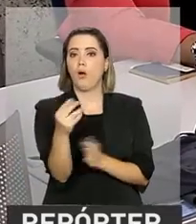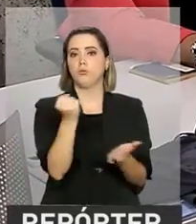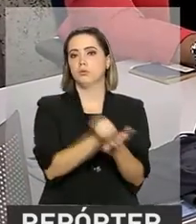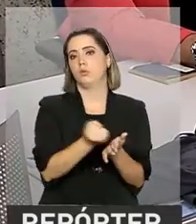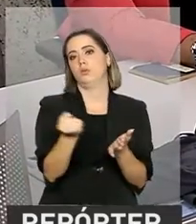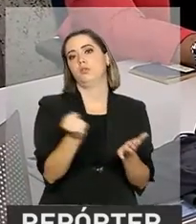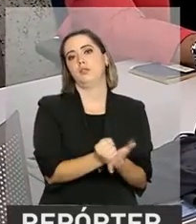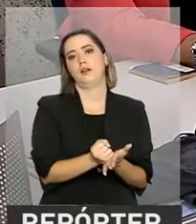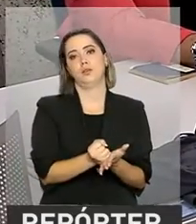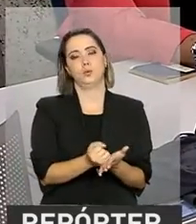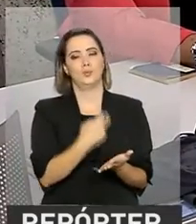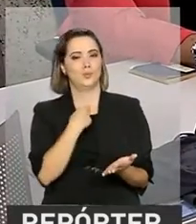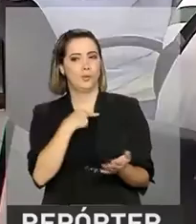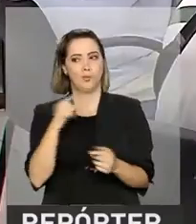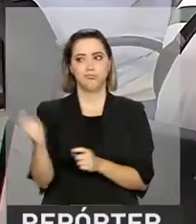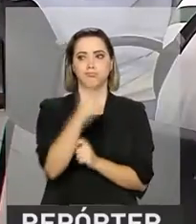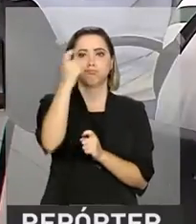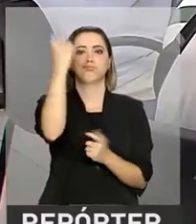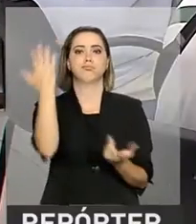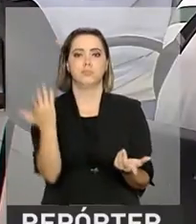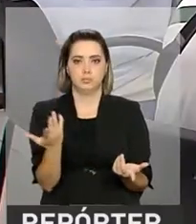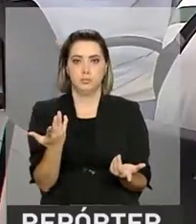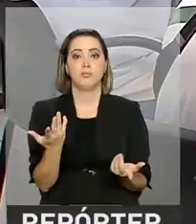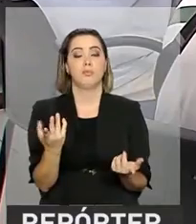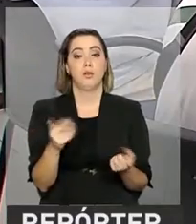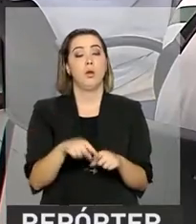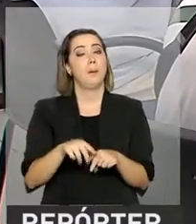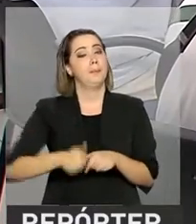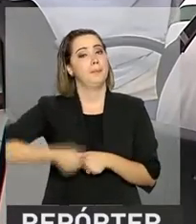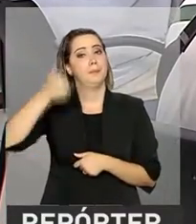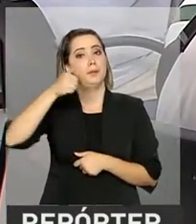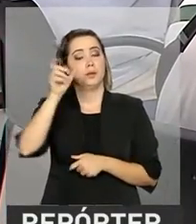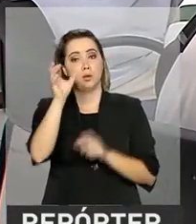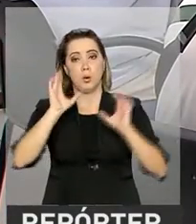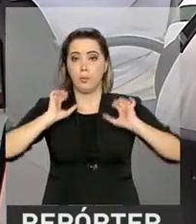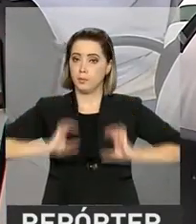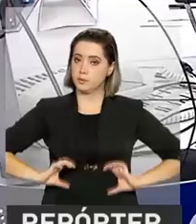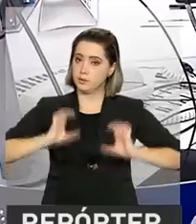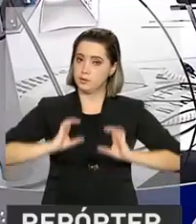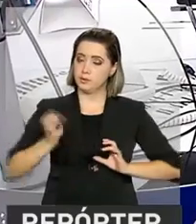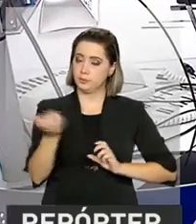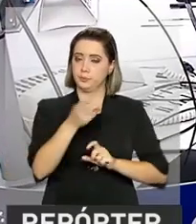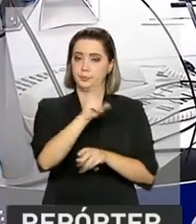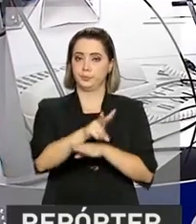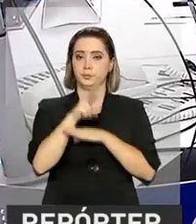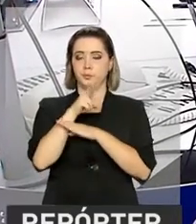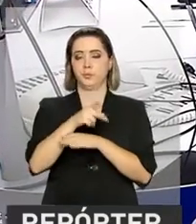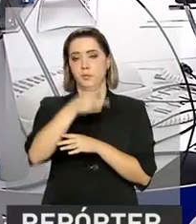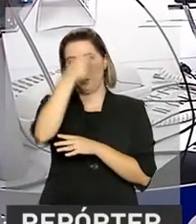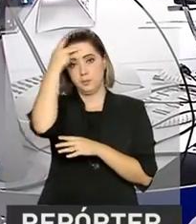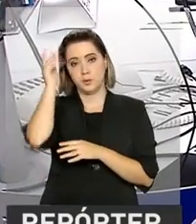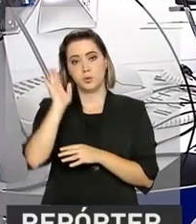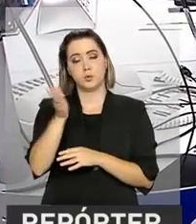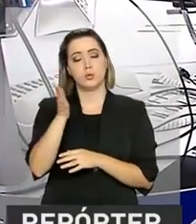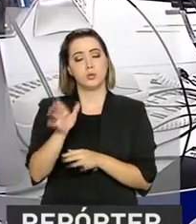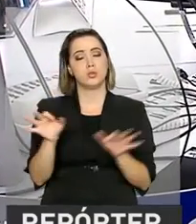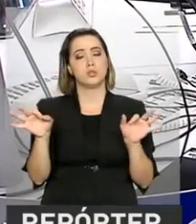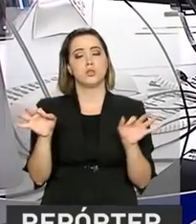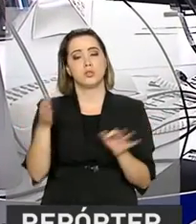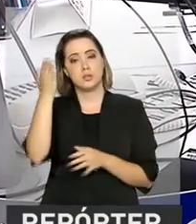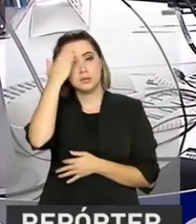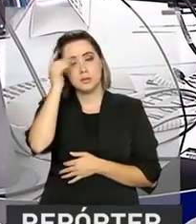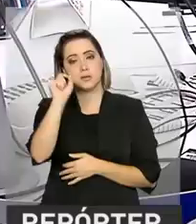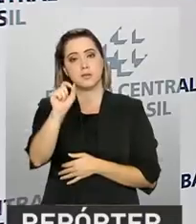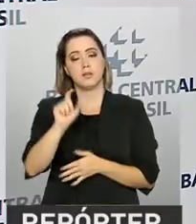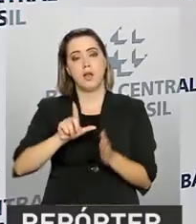vão garantir ao cidadão uma tranquilidade na hora que precisar pegar um empréstimo no banco já que ele vai saber direitinho que pagar no